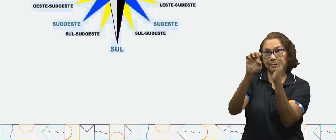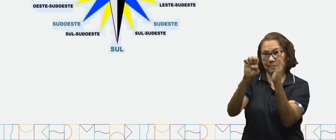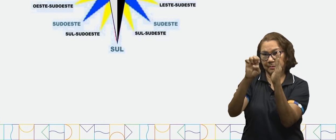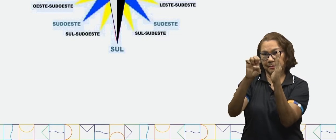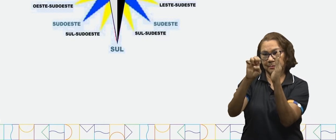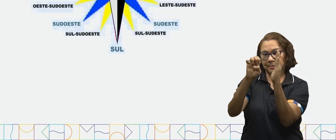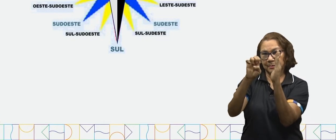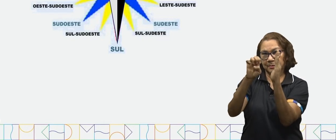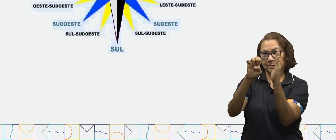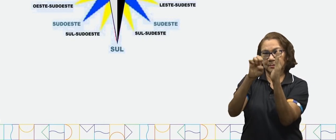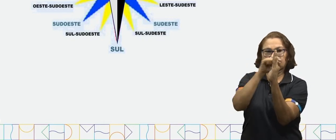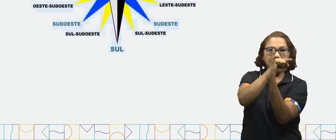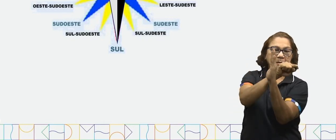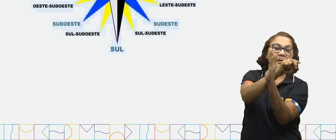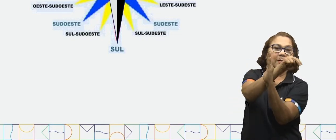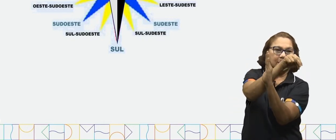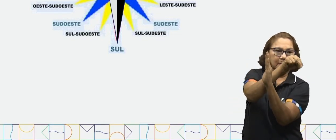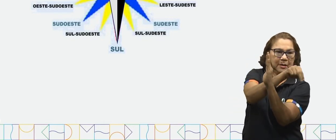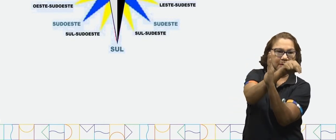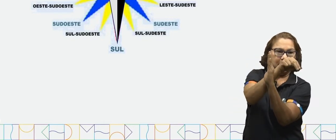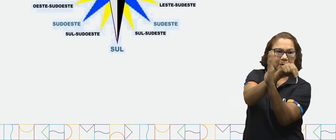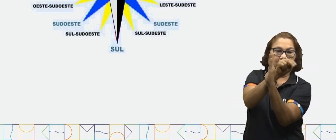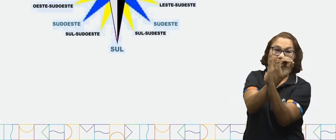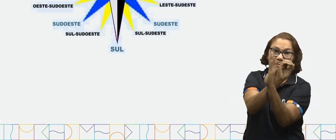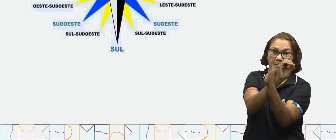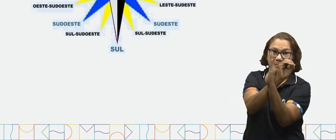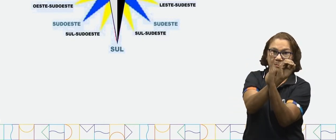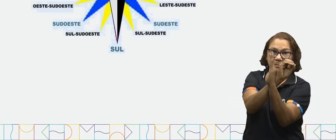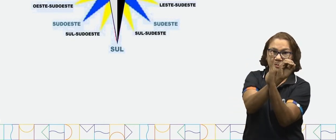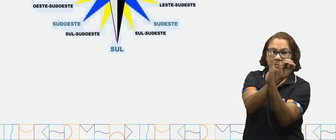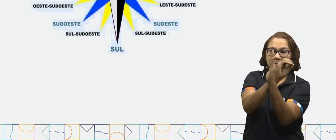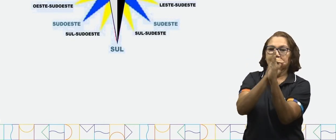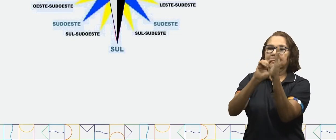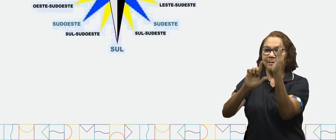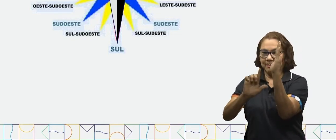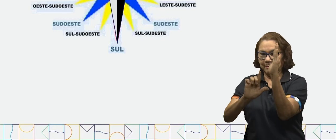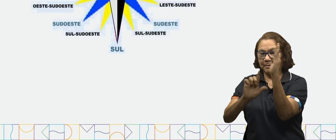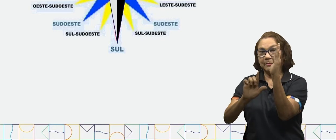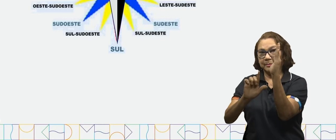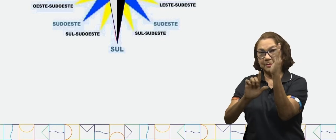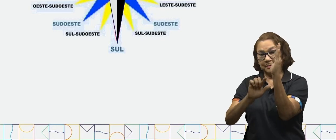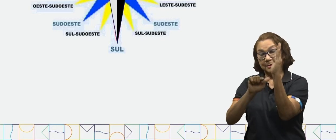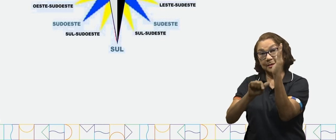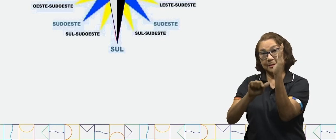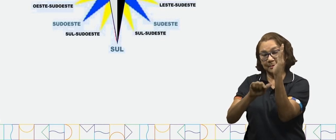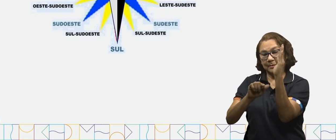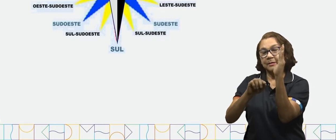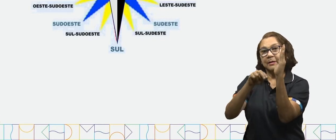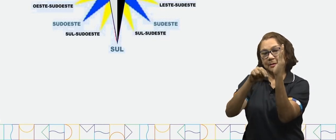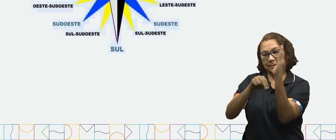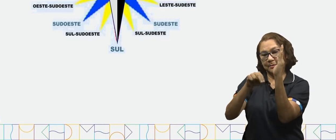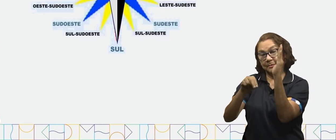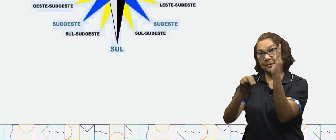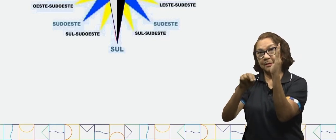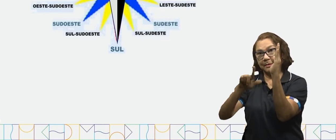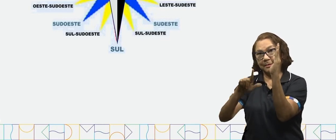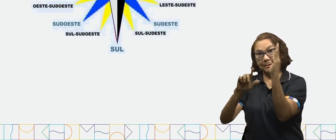de orientação, são originados entre as localizações dos pontos cardeais e colaterais. São